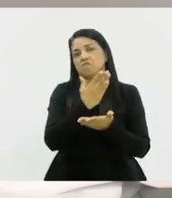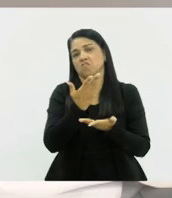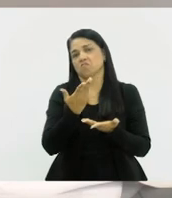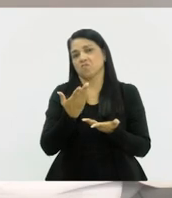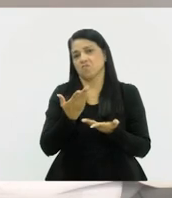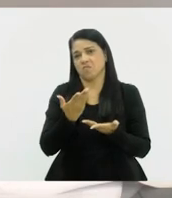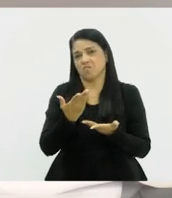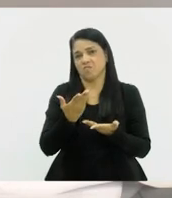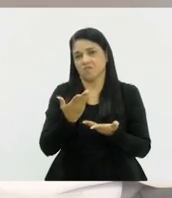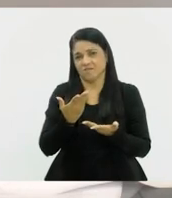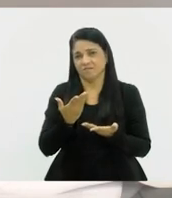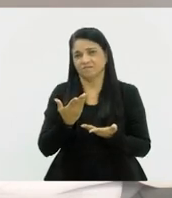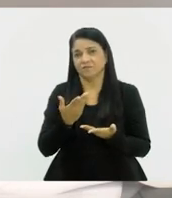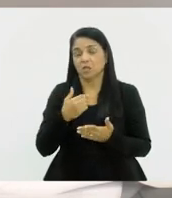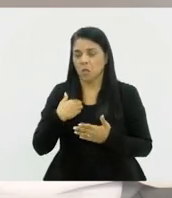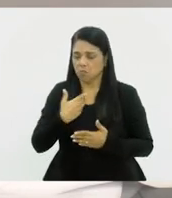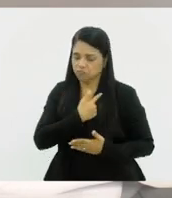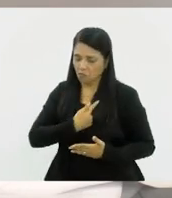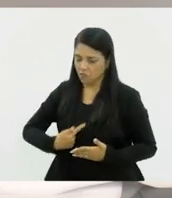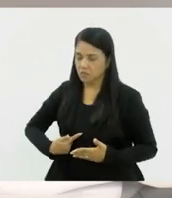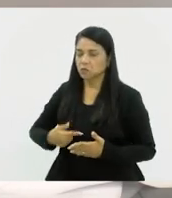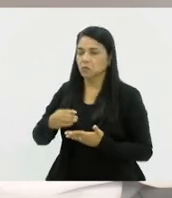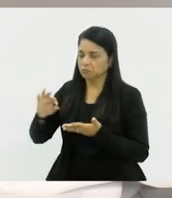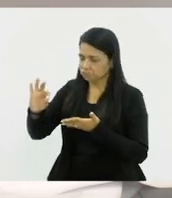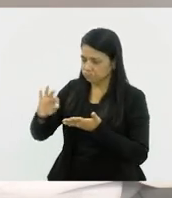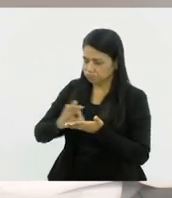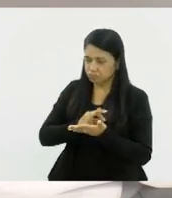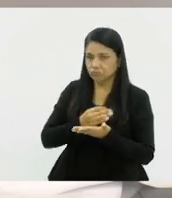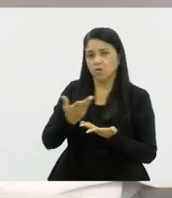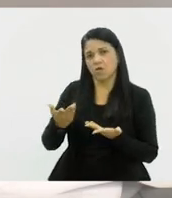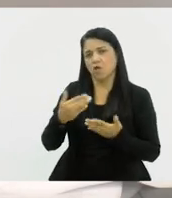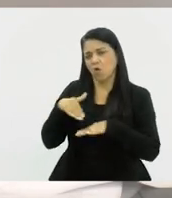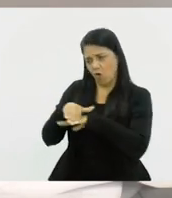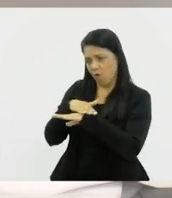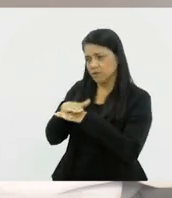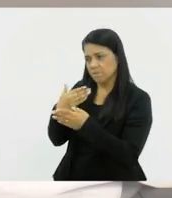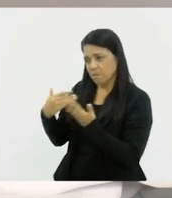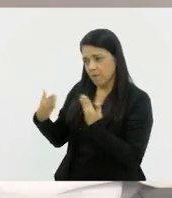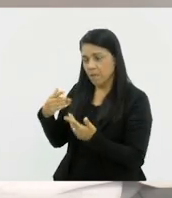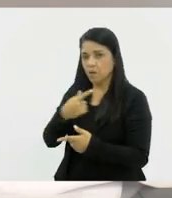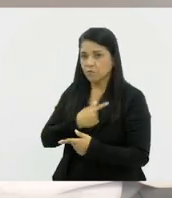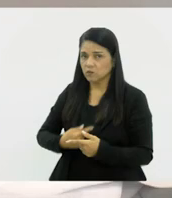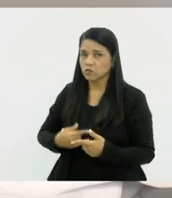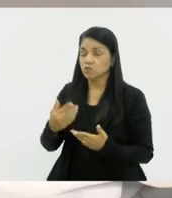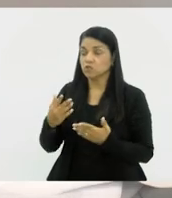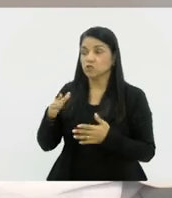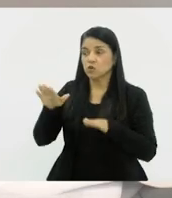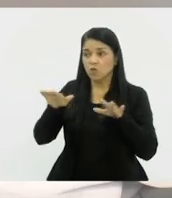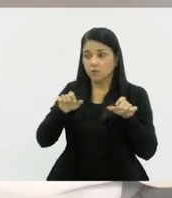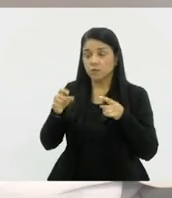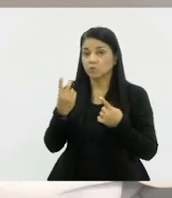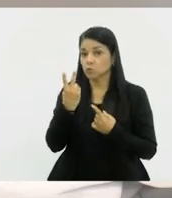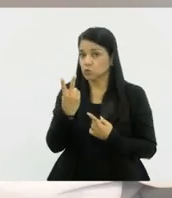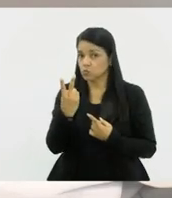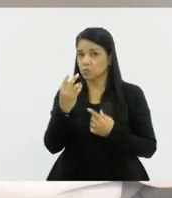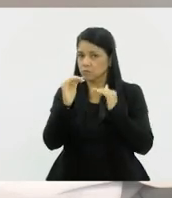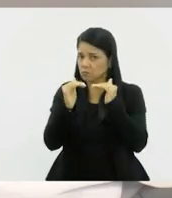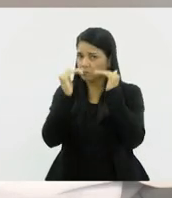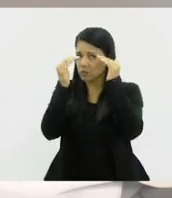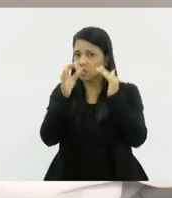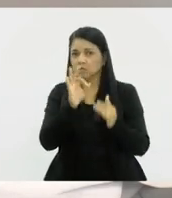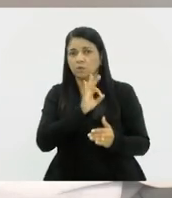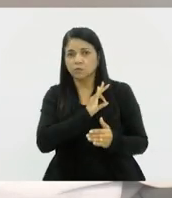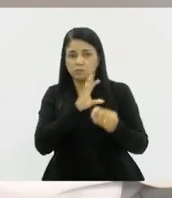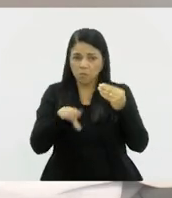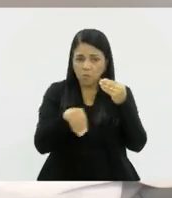e eu eu mesmo falei com o governador que sancionou a lei falei Governador nós convidamos duas autoridades da polícia incorporamos todas as